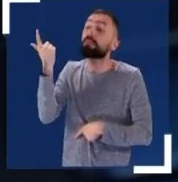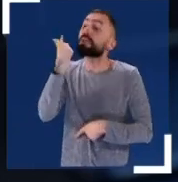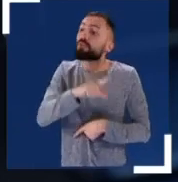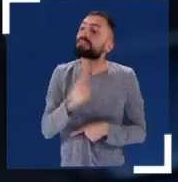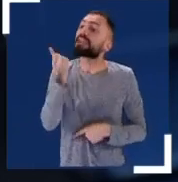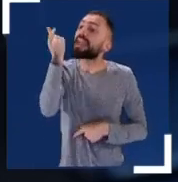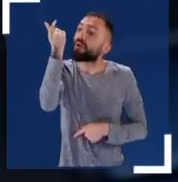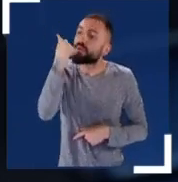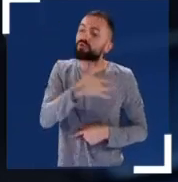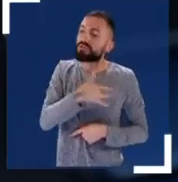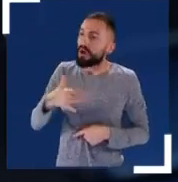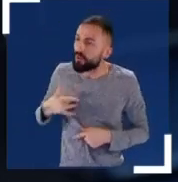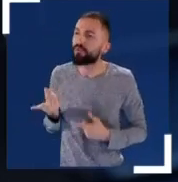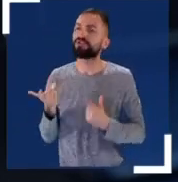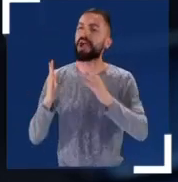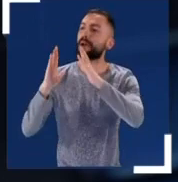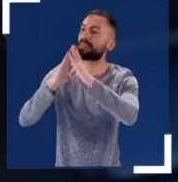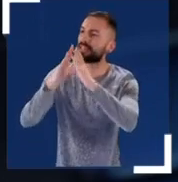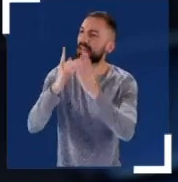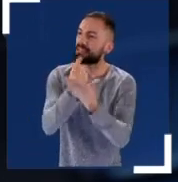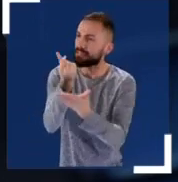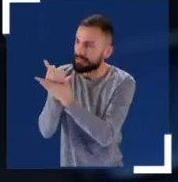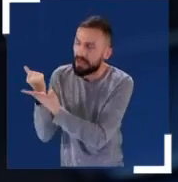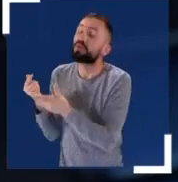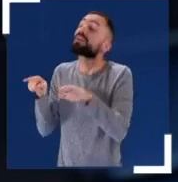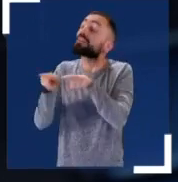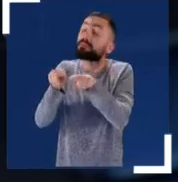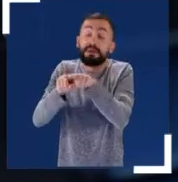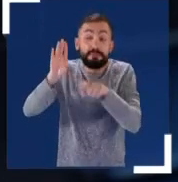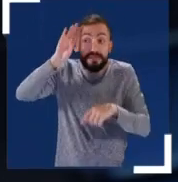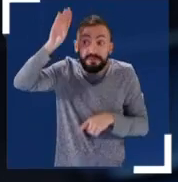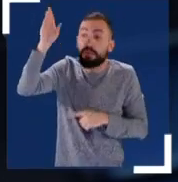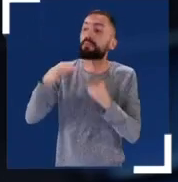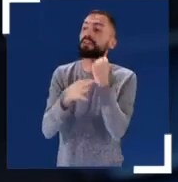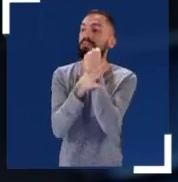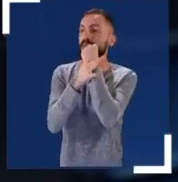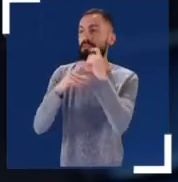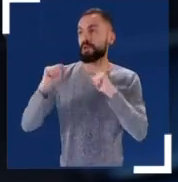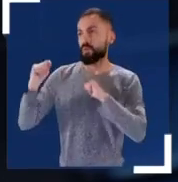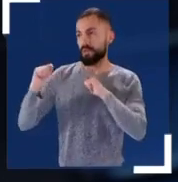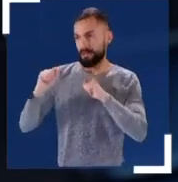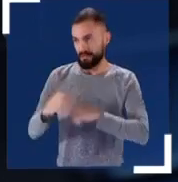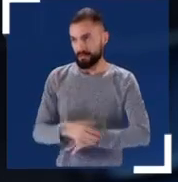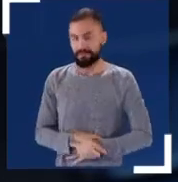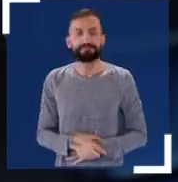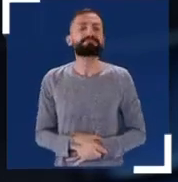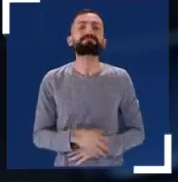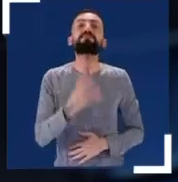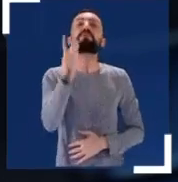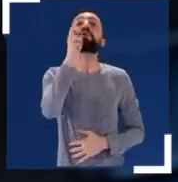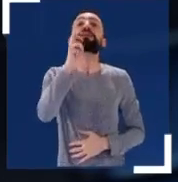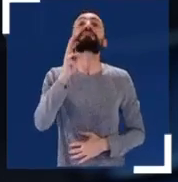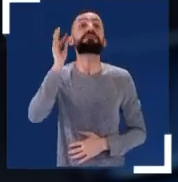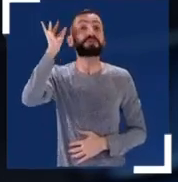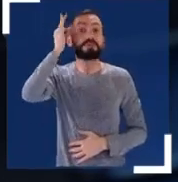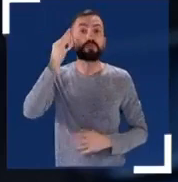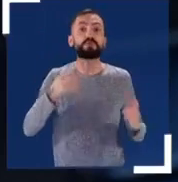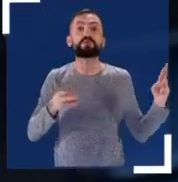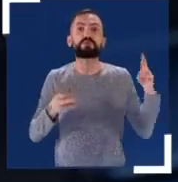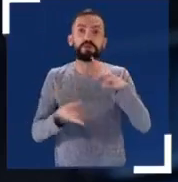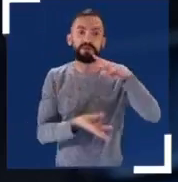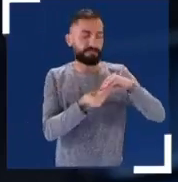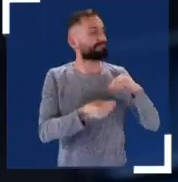saúde, educação, habitação popular e, principalmente, segurança pública. 45 segundos. Bem, fazer o Hospital